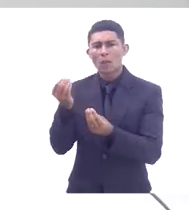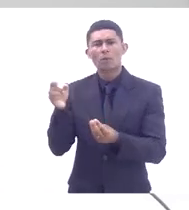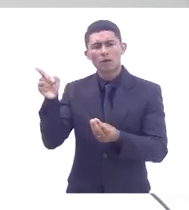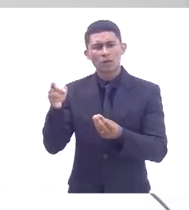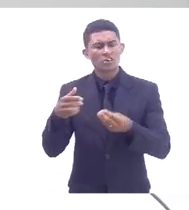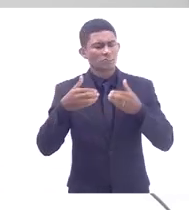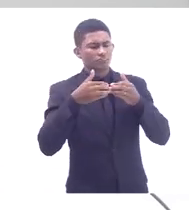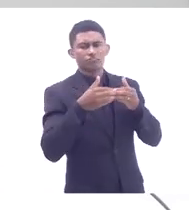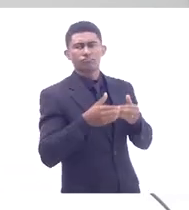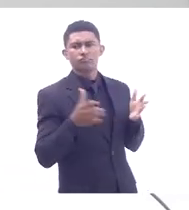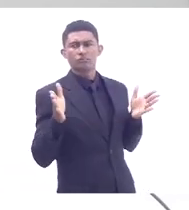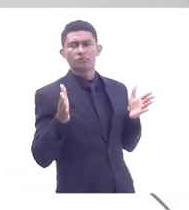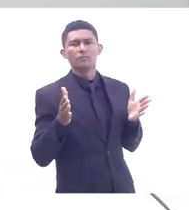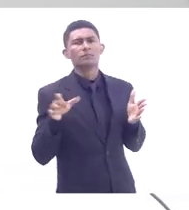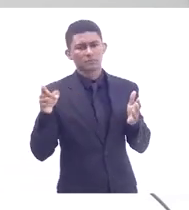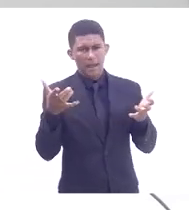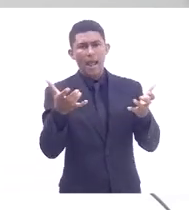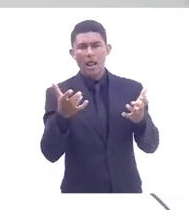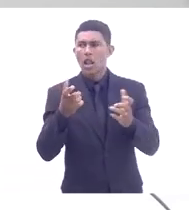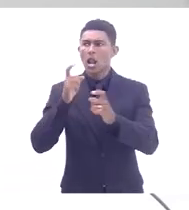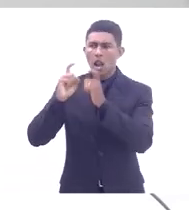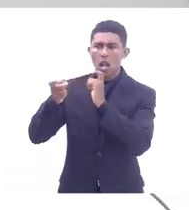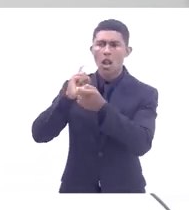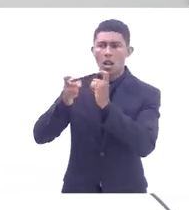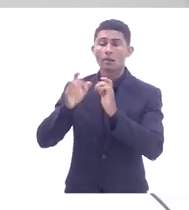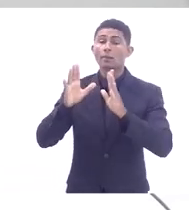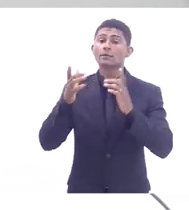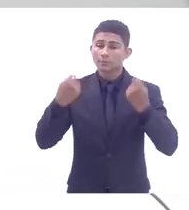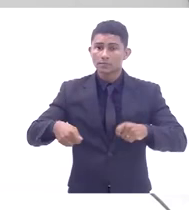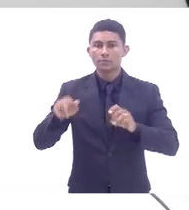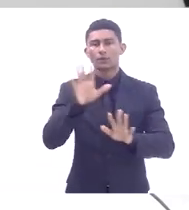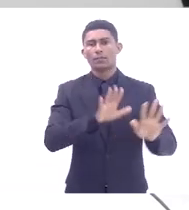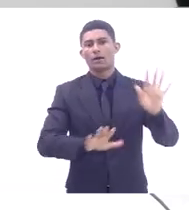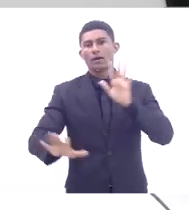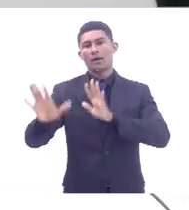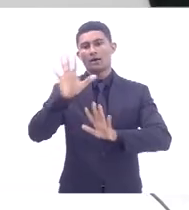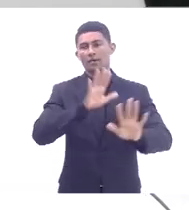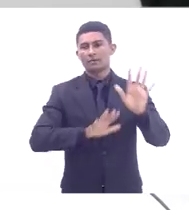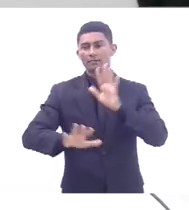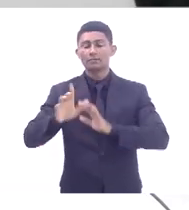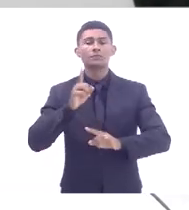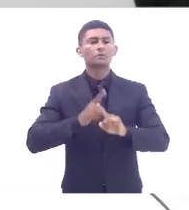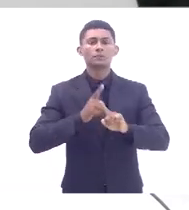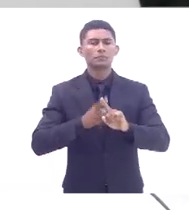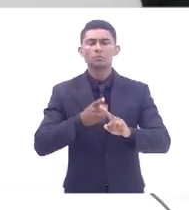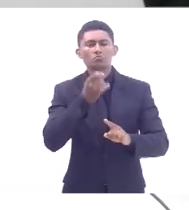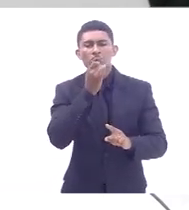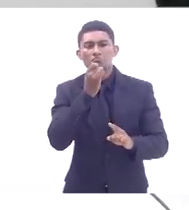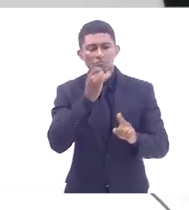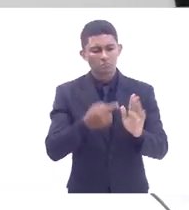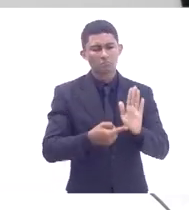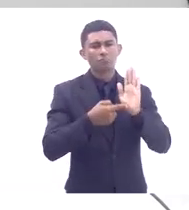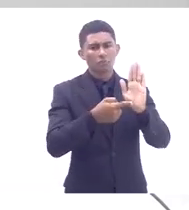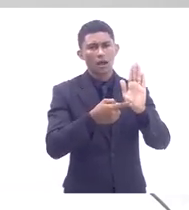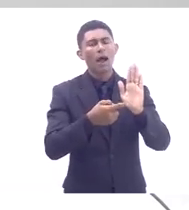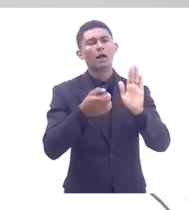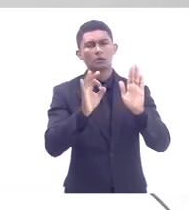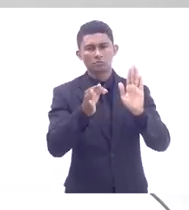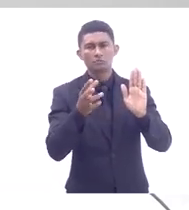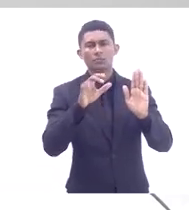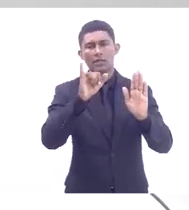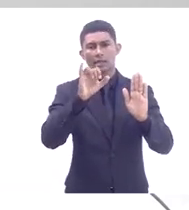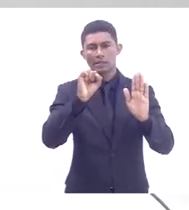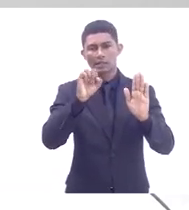muito aberto muito aberto o debate mas geralmente é preciso tomar cuidado porque embora o princípio da isonomia sejam princípio caro à todos